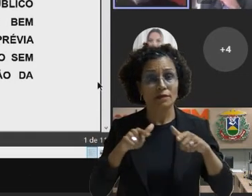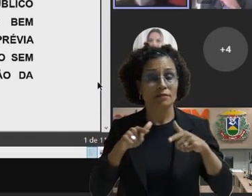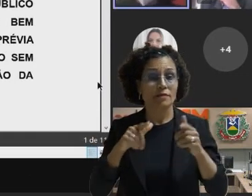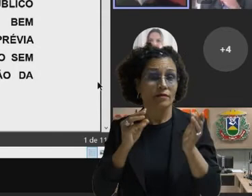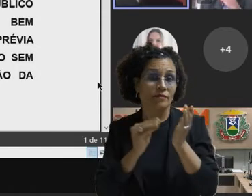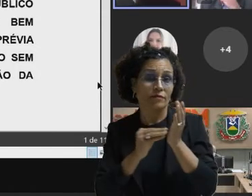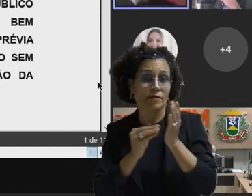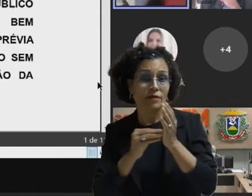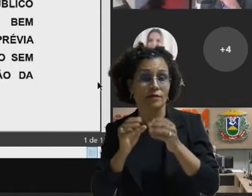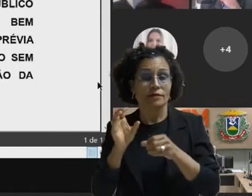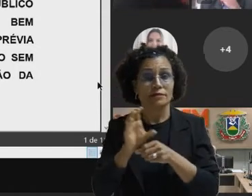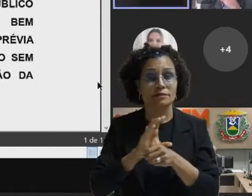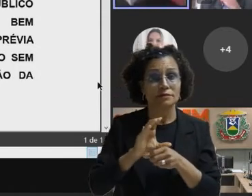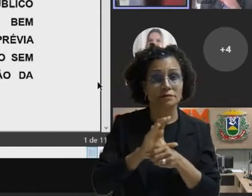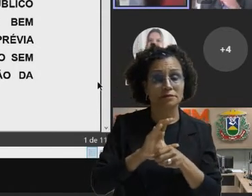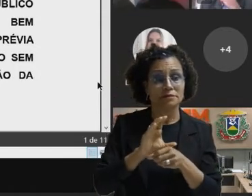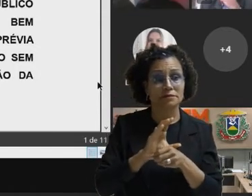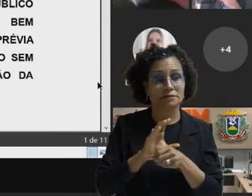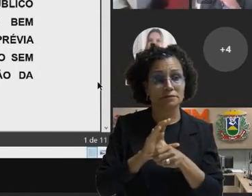né? A gente pode ingressar até